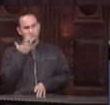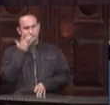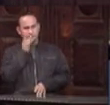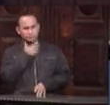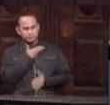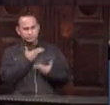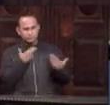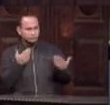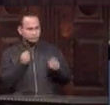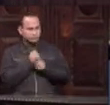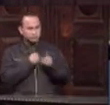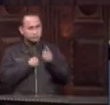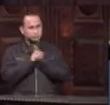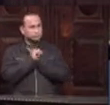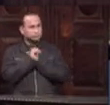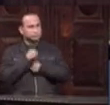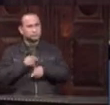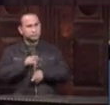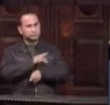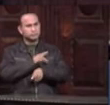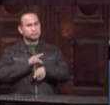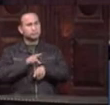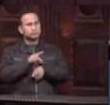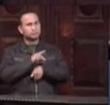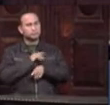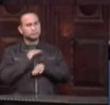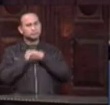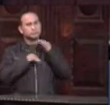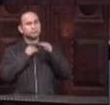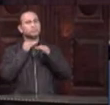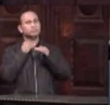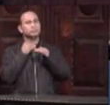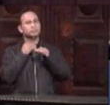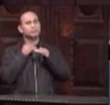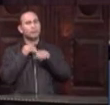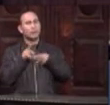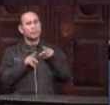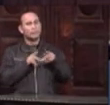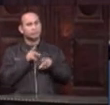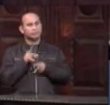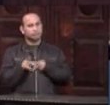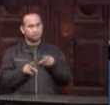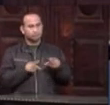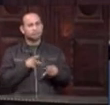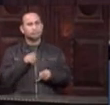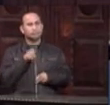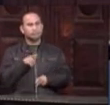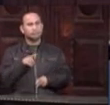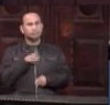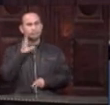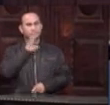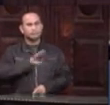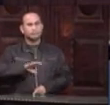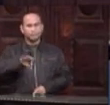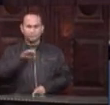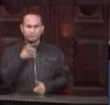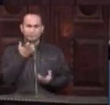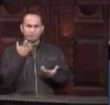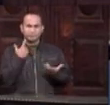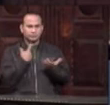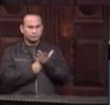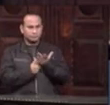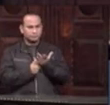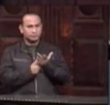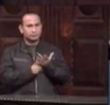qualquer país que é a sua soberania perante os outros pobres é soberania nacional portanto quero de marcar esse